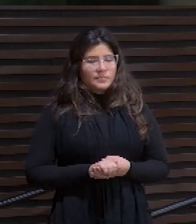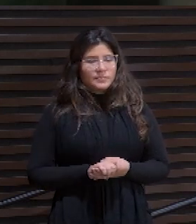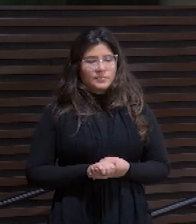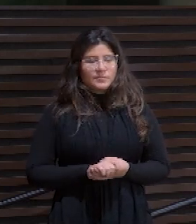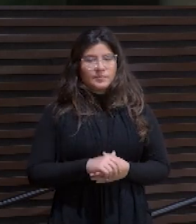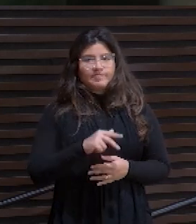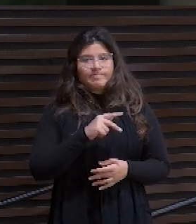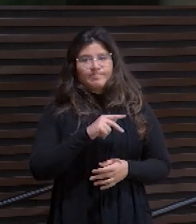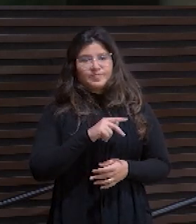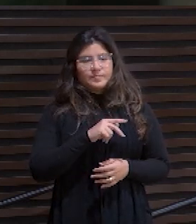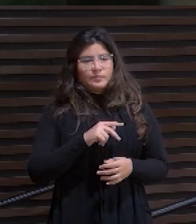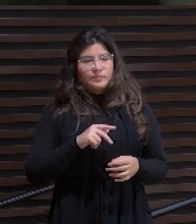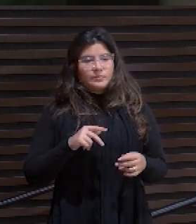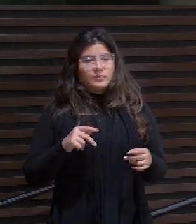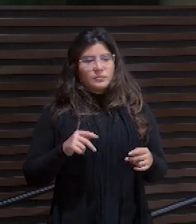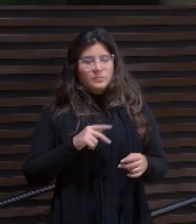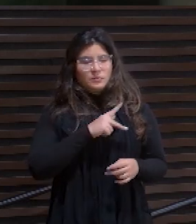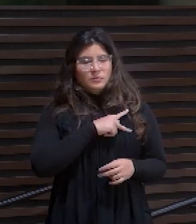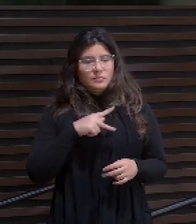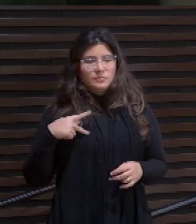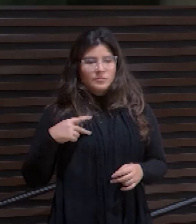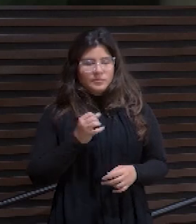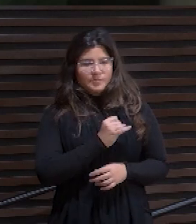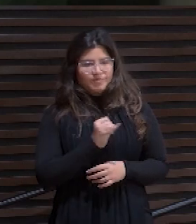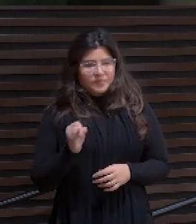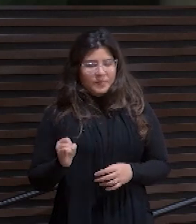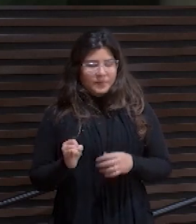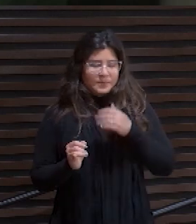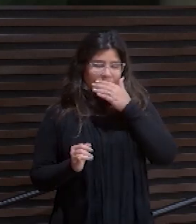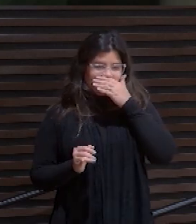Profeta Isaías, capítulo 61,